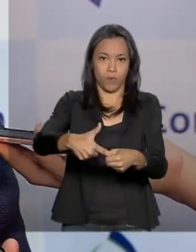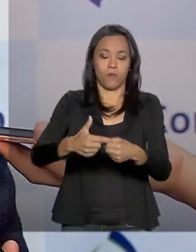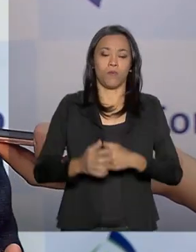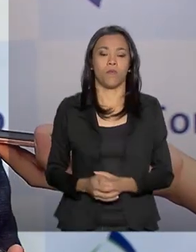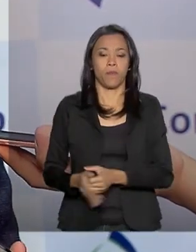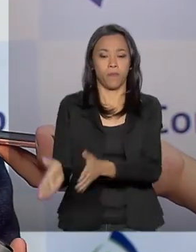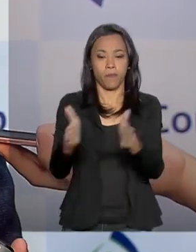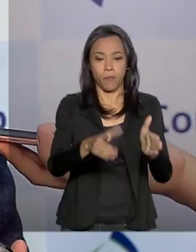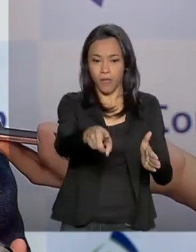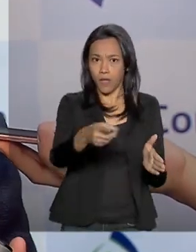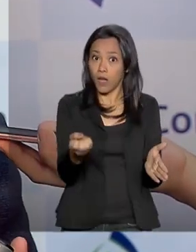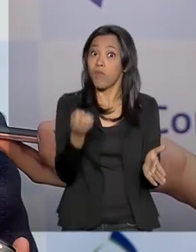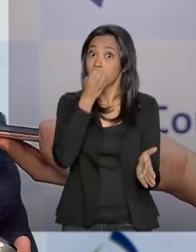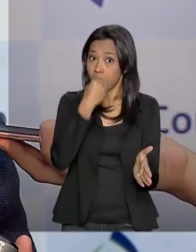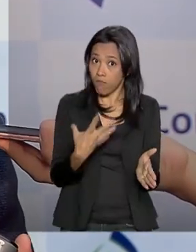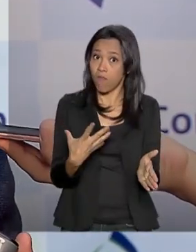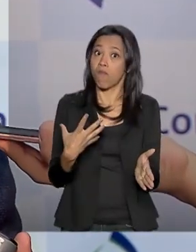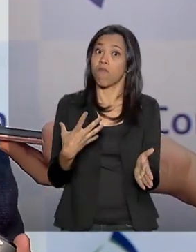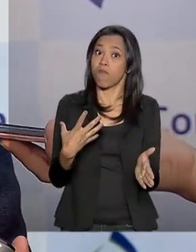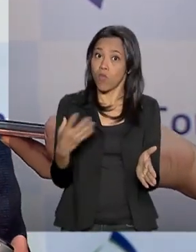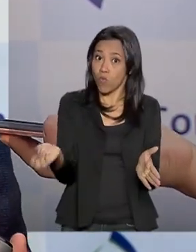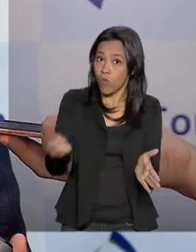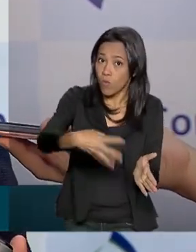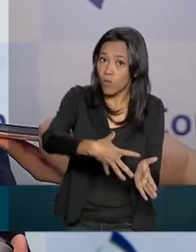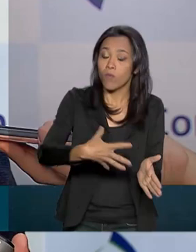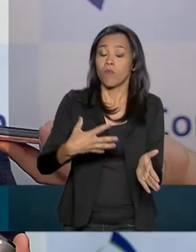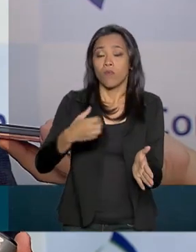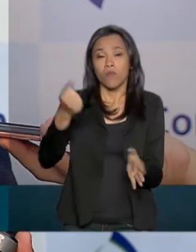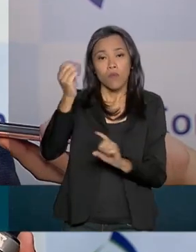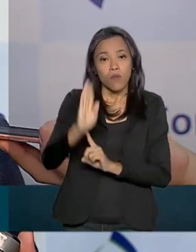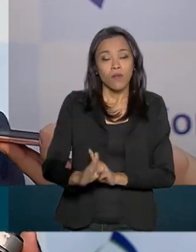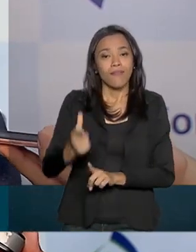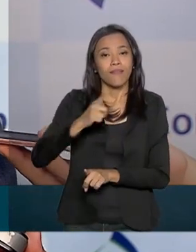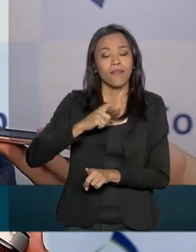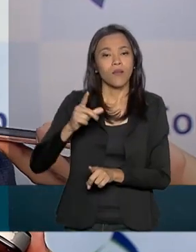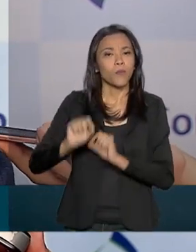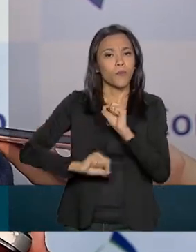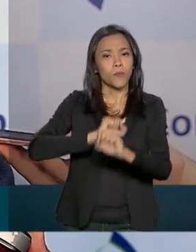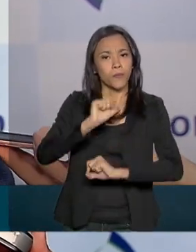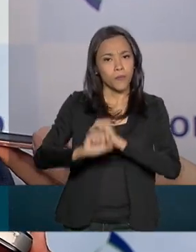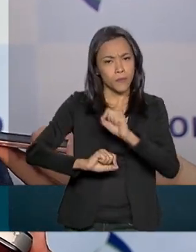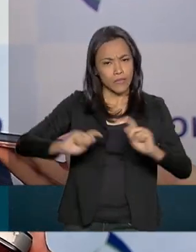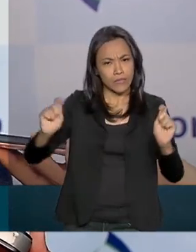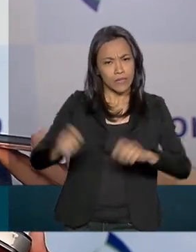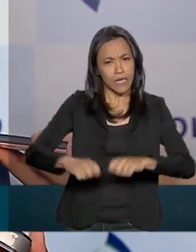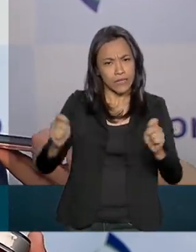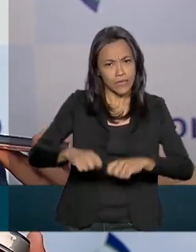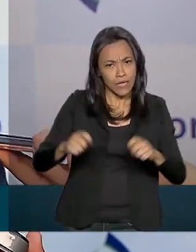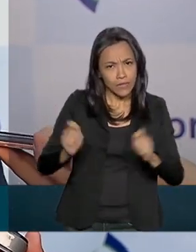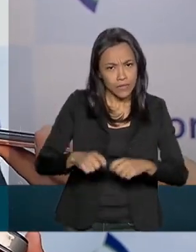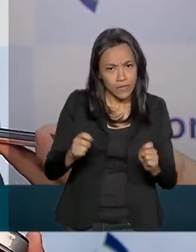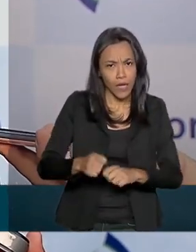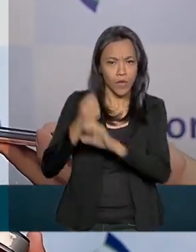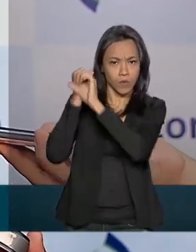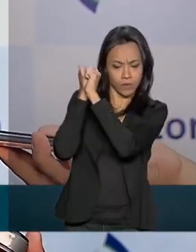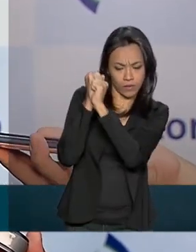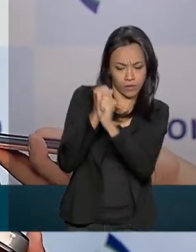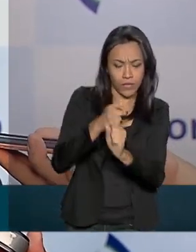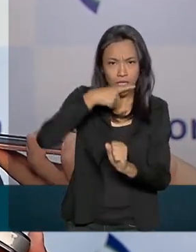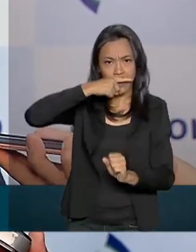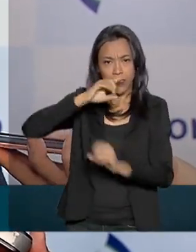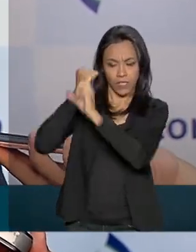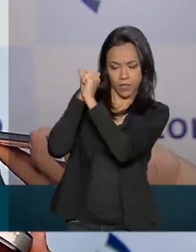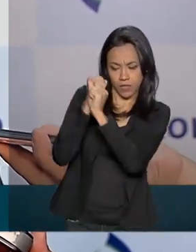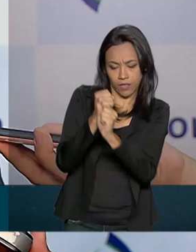É um novo negócio. Ou seja, nós temos, o Brasil tem a possibilidade de fazer etanol de milho, fazer etanol de cana e no futuro